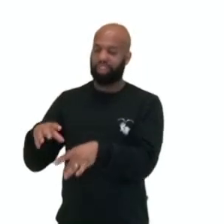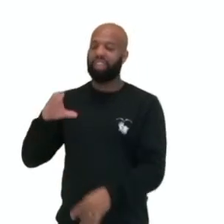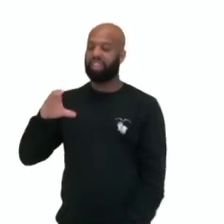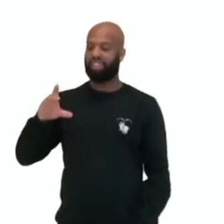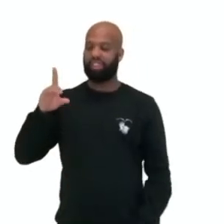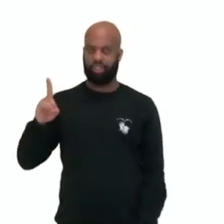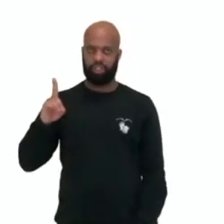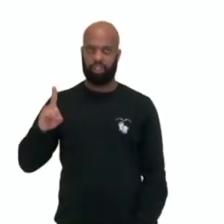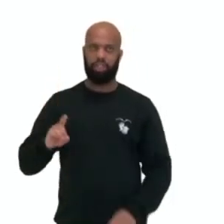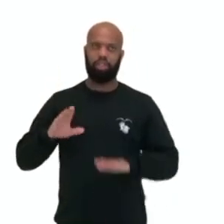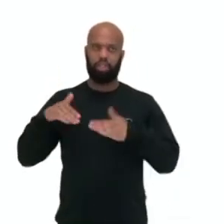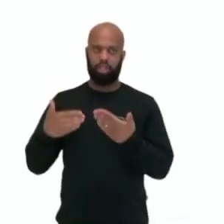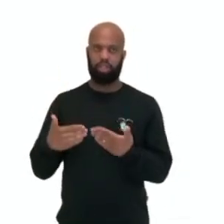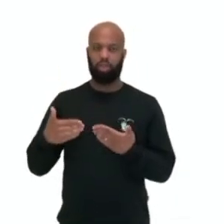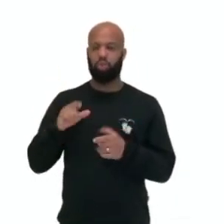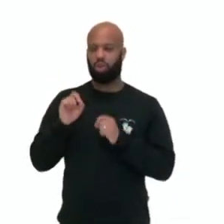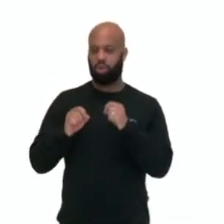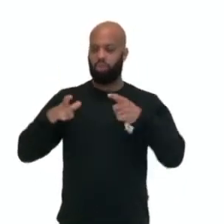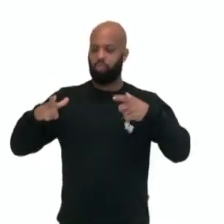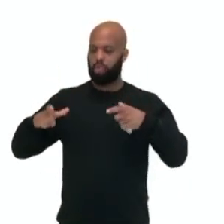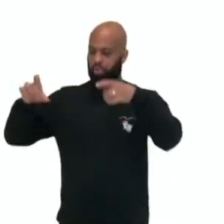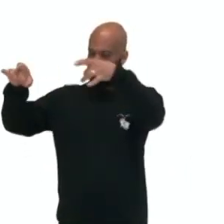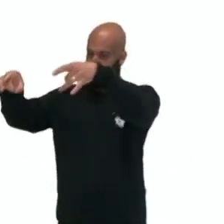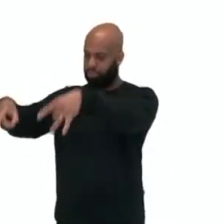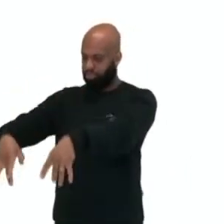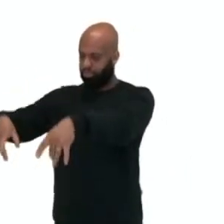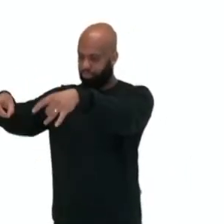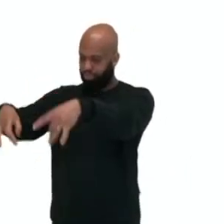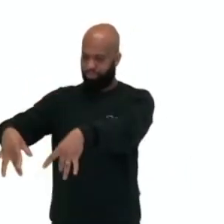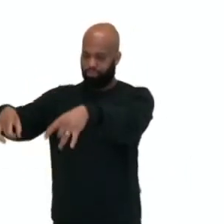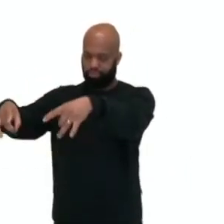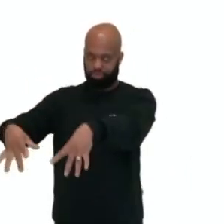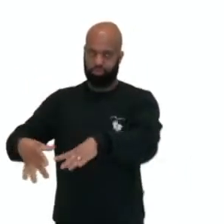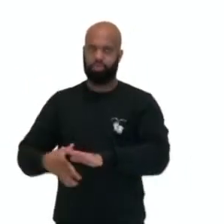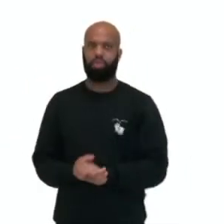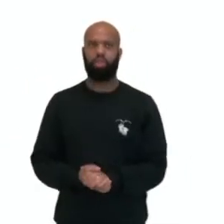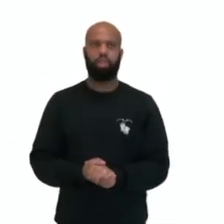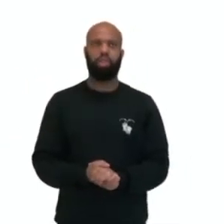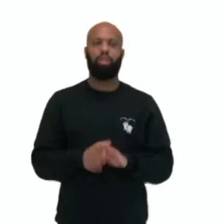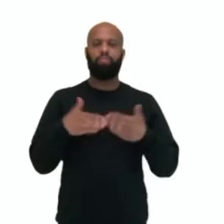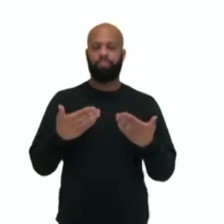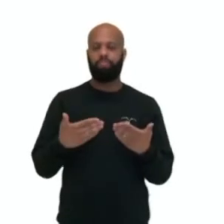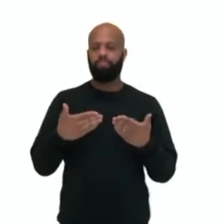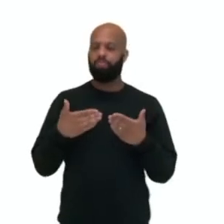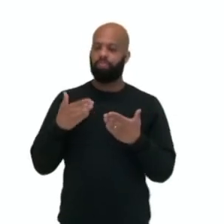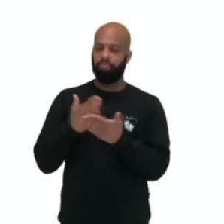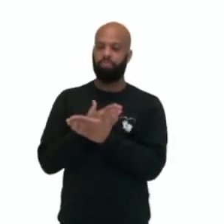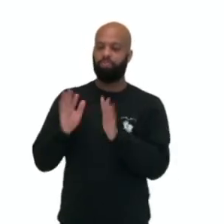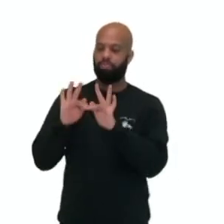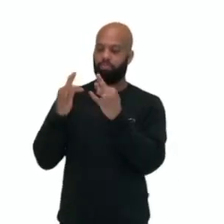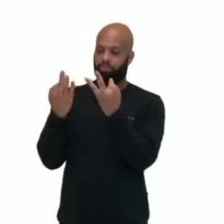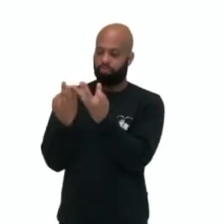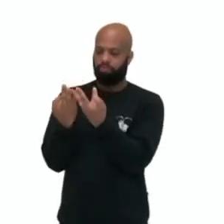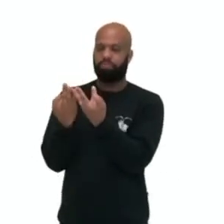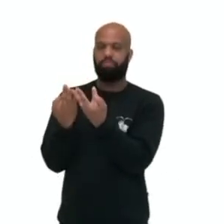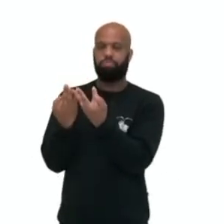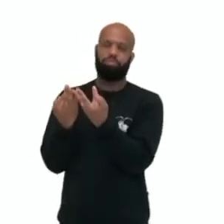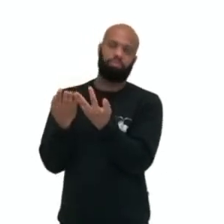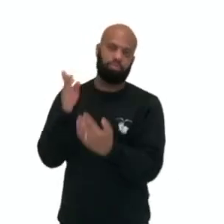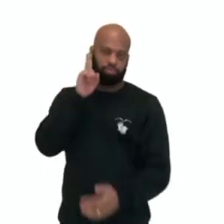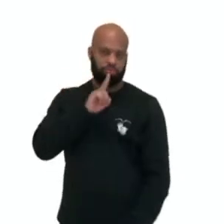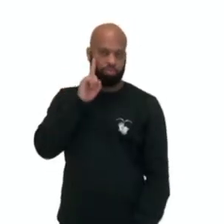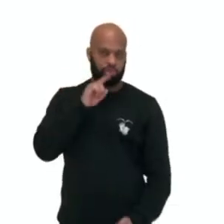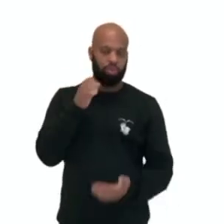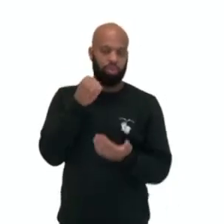Essa substituição tinha que substituir o aparelho também. Então as classes médias americanas, como passaram a comprar o